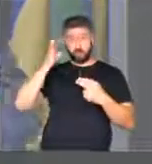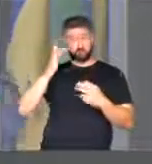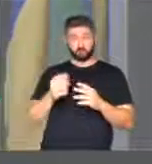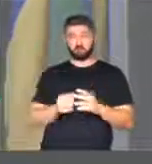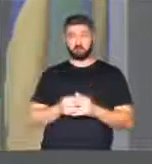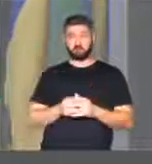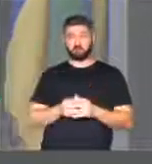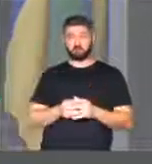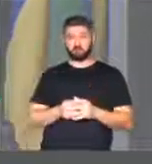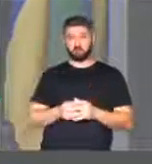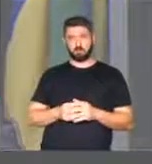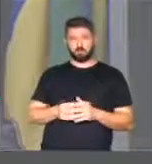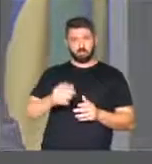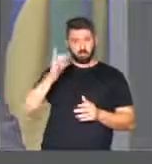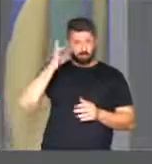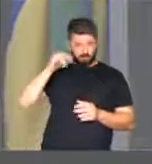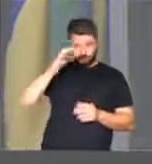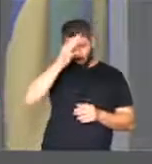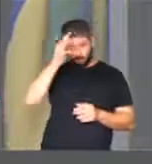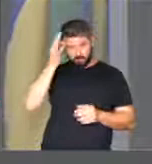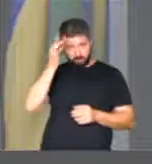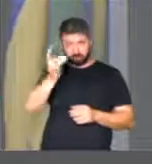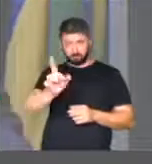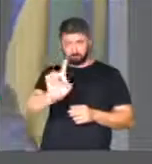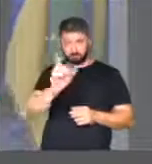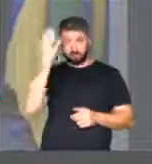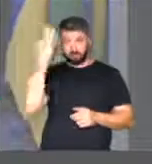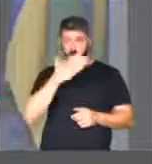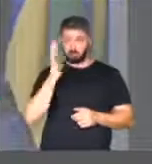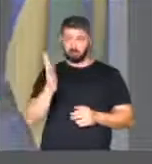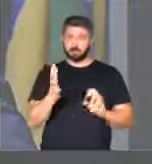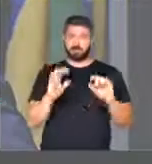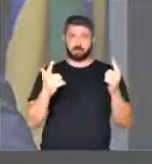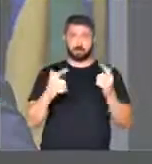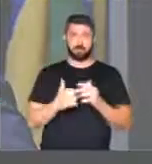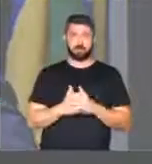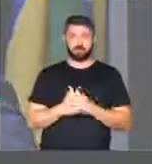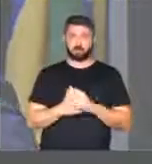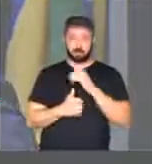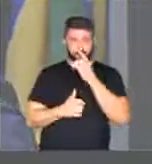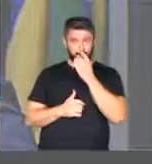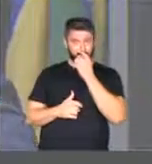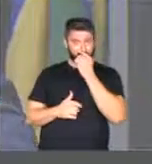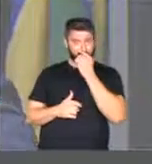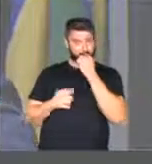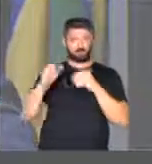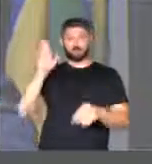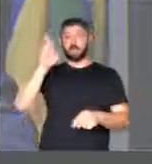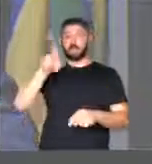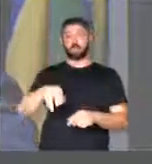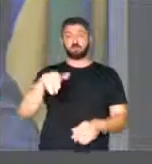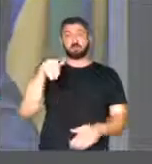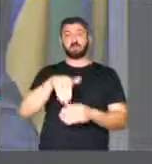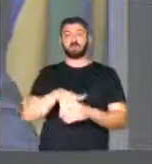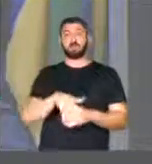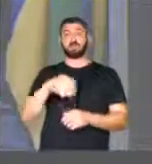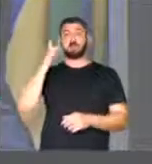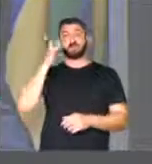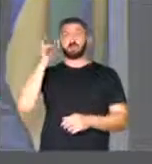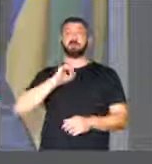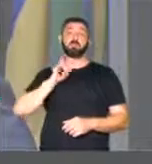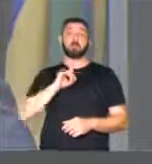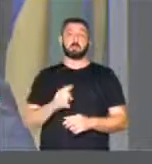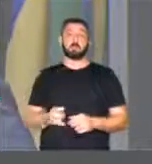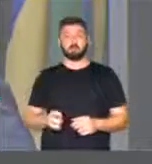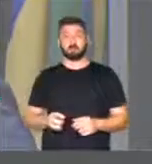Dilma que faz de Dilma inocente. Isto está comprovado, evidentemente, pelo resultado da própria Dilma em